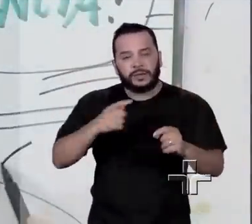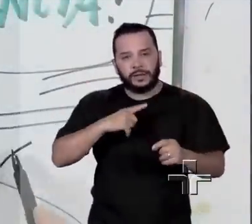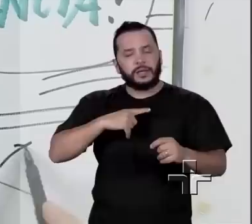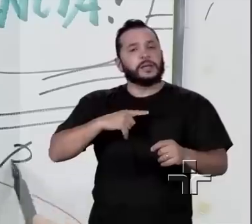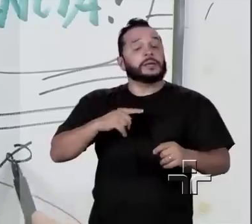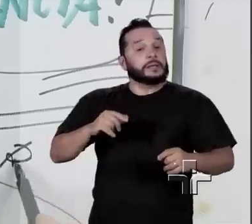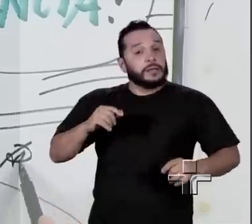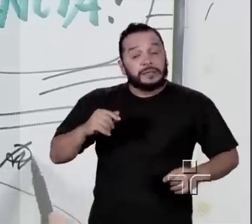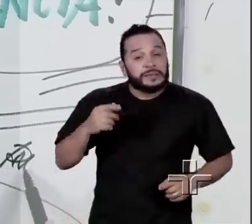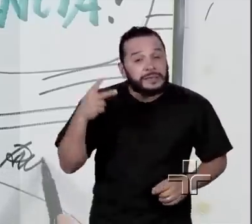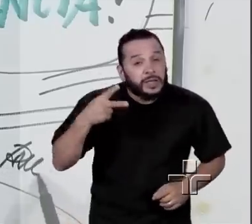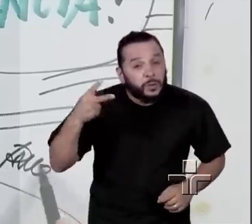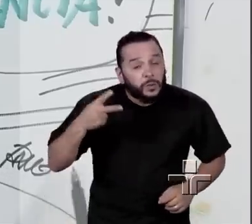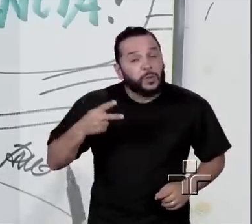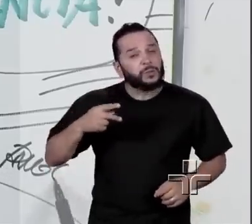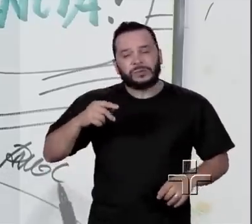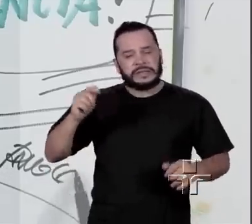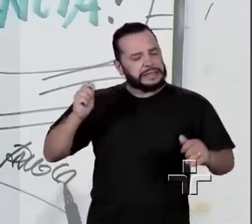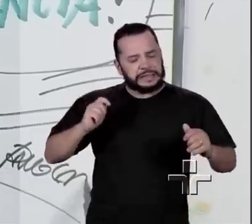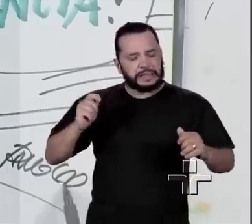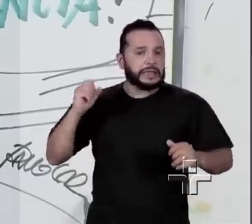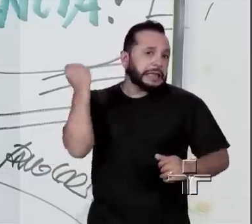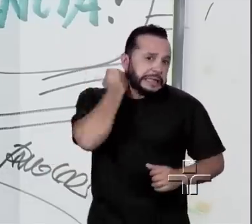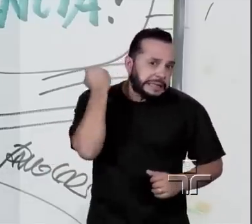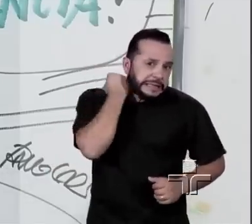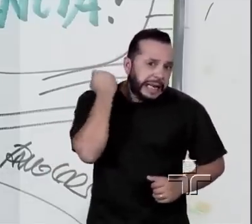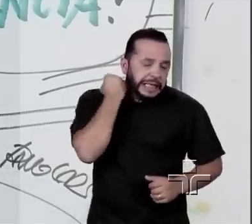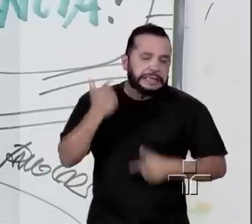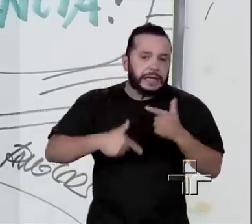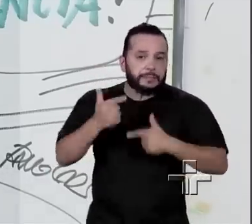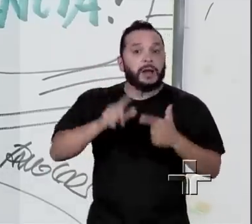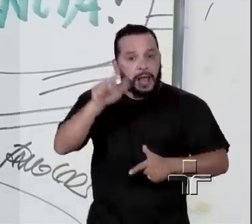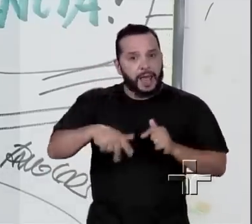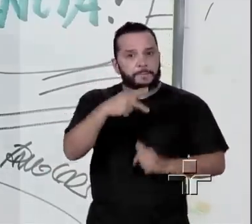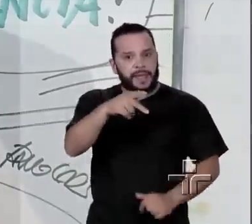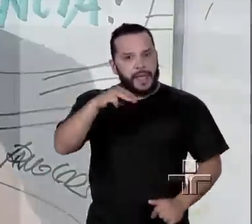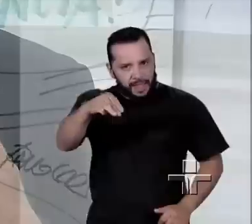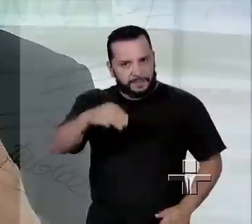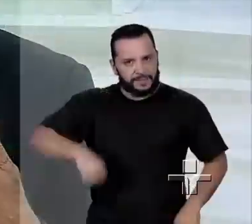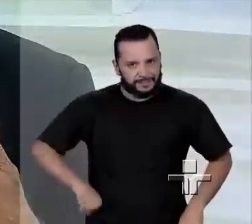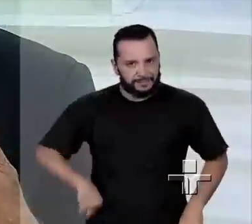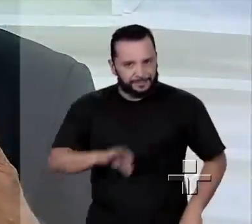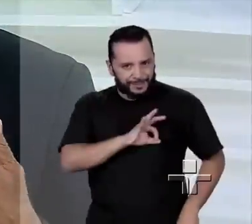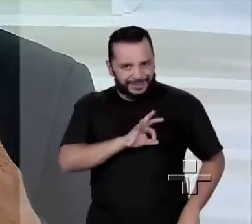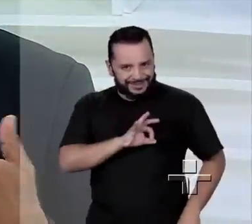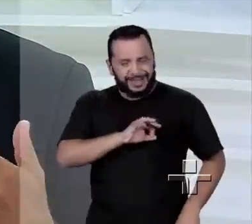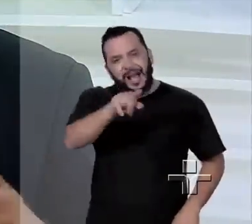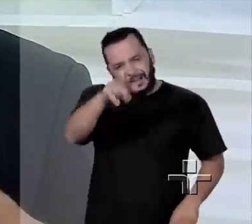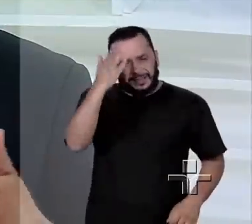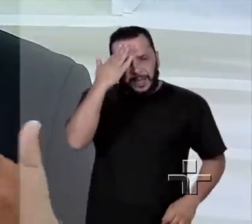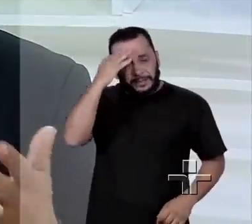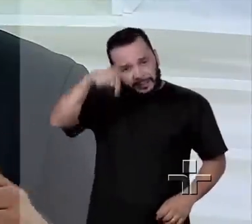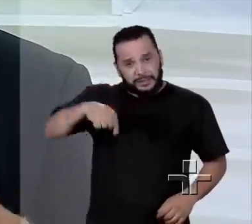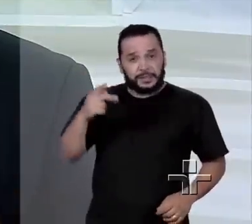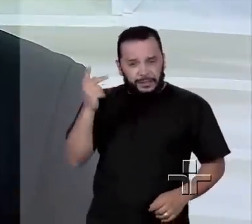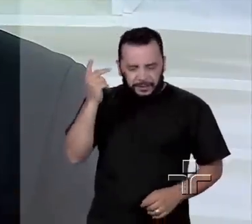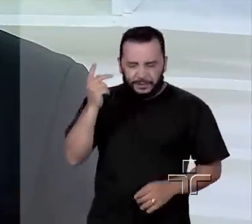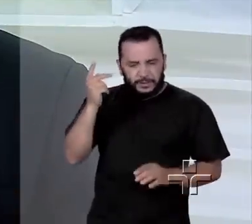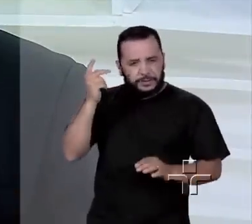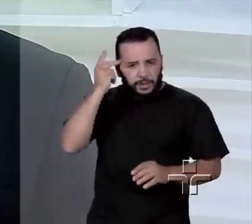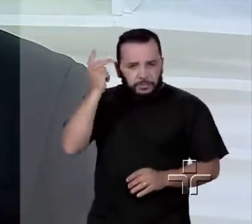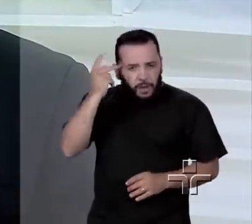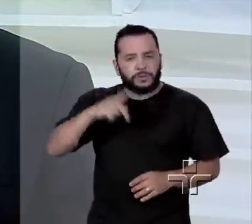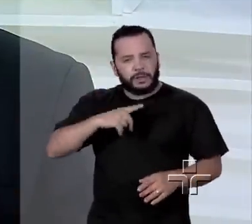segunda de maior risco e estresse profissional no mundo é a de policial. Aqui no estado de São Paulo, em serviço ao longo desses